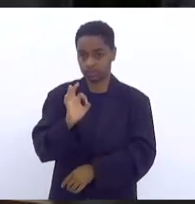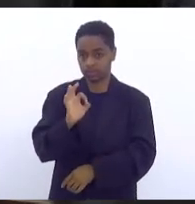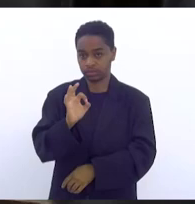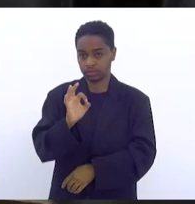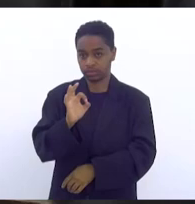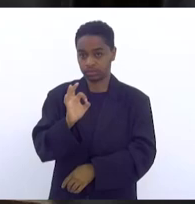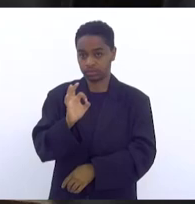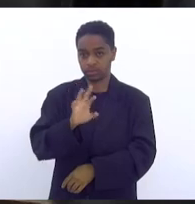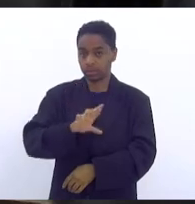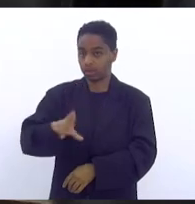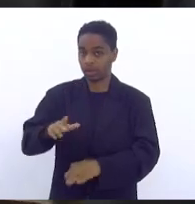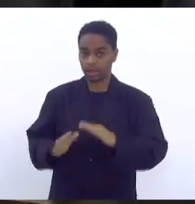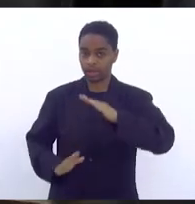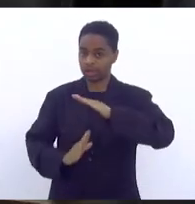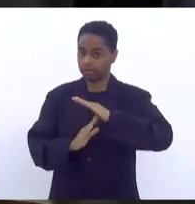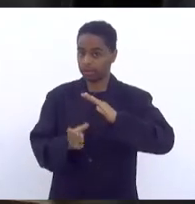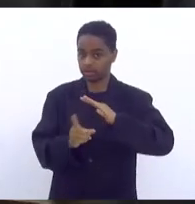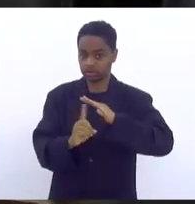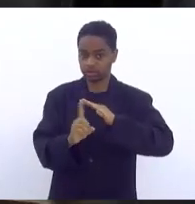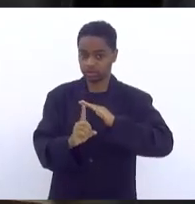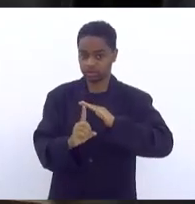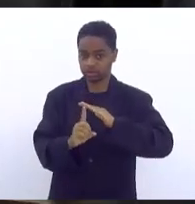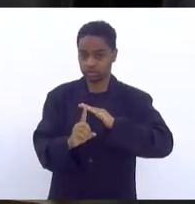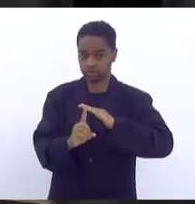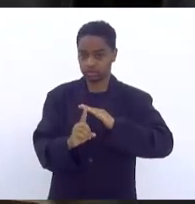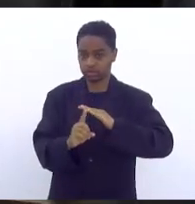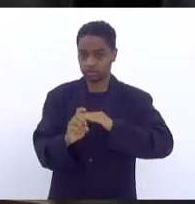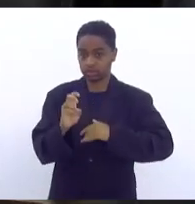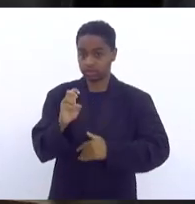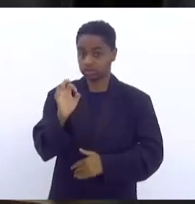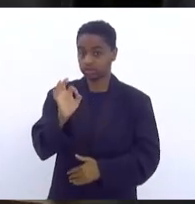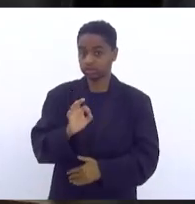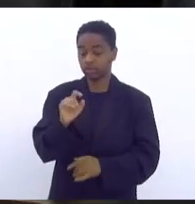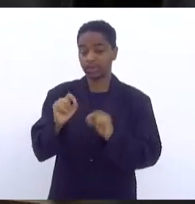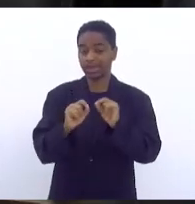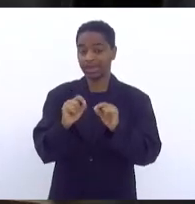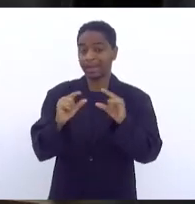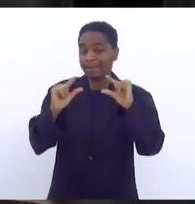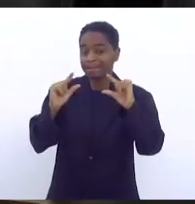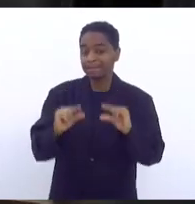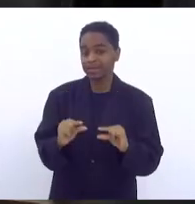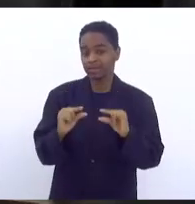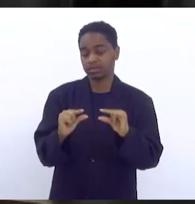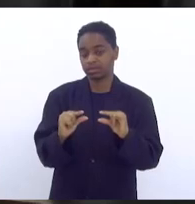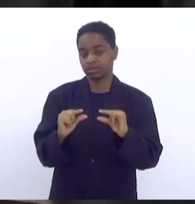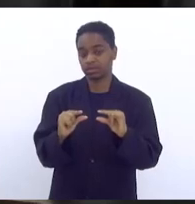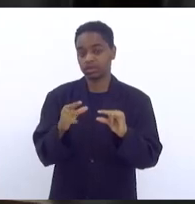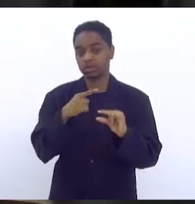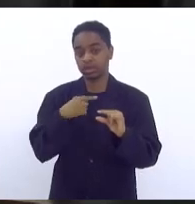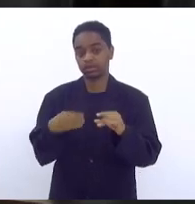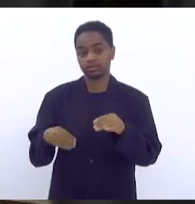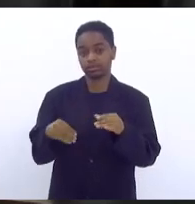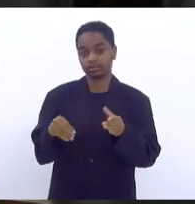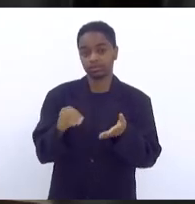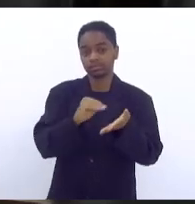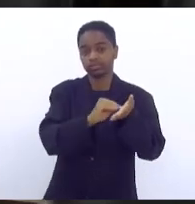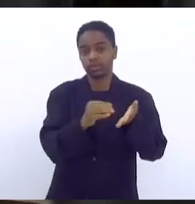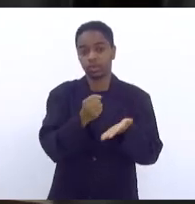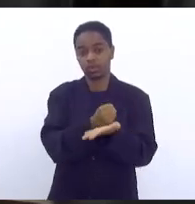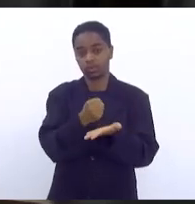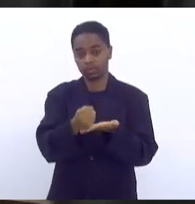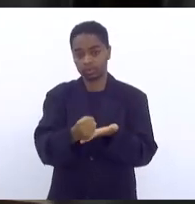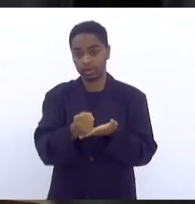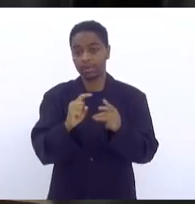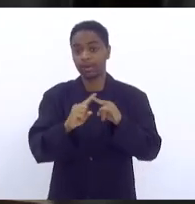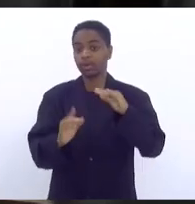são o limite tá eles são o o o mínimo que tá ali previsto né no no contrato mas o que